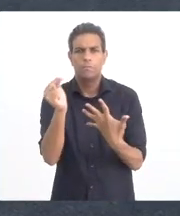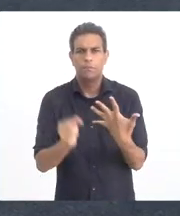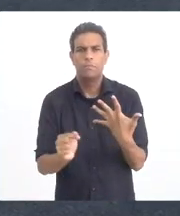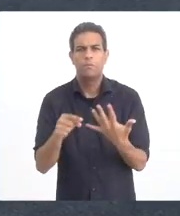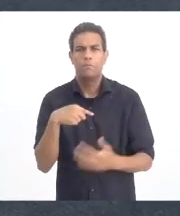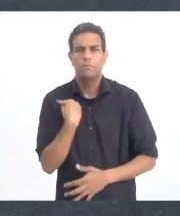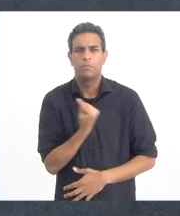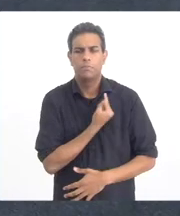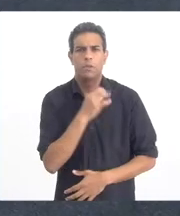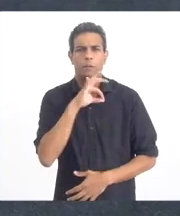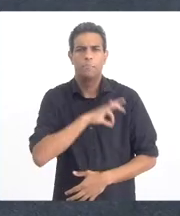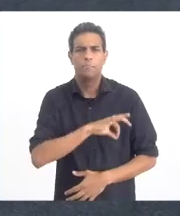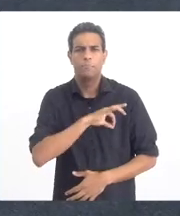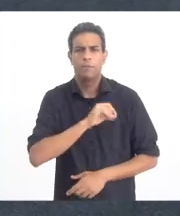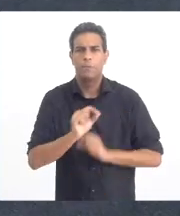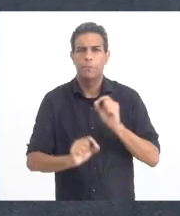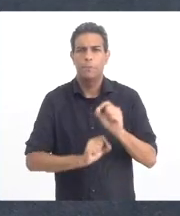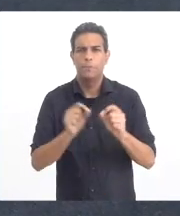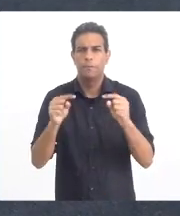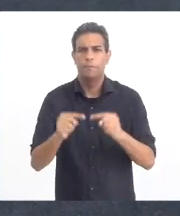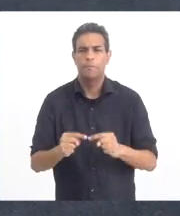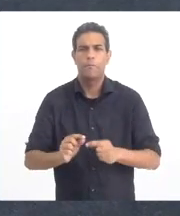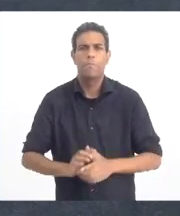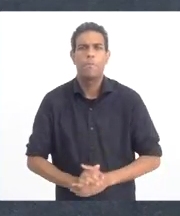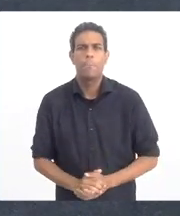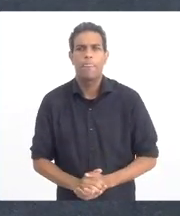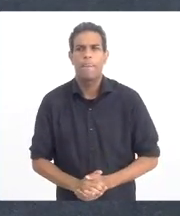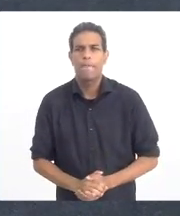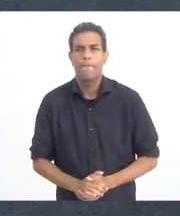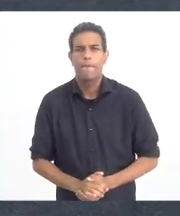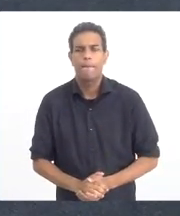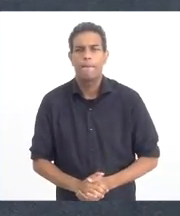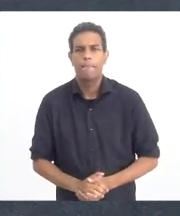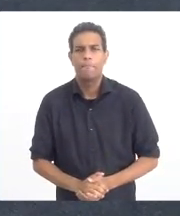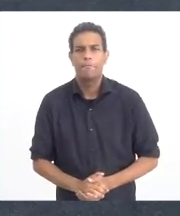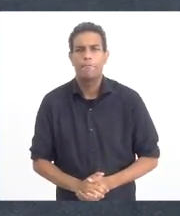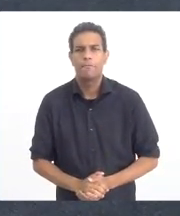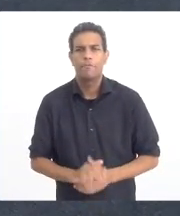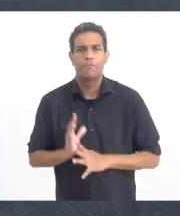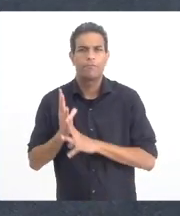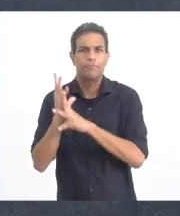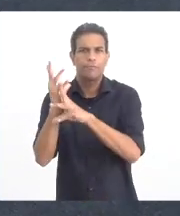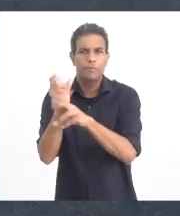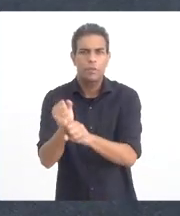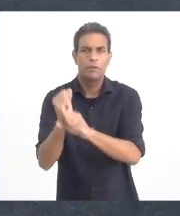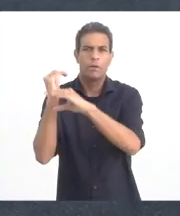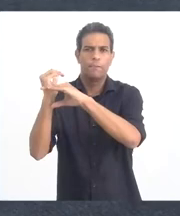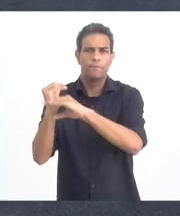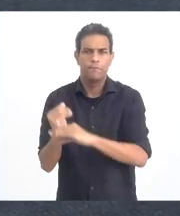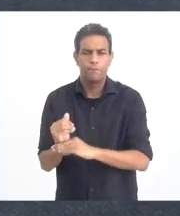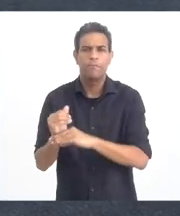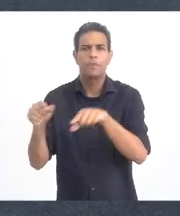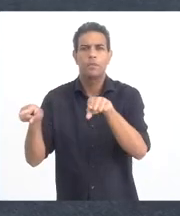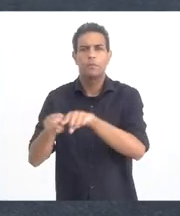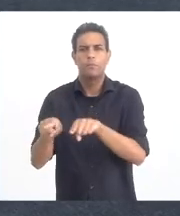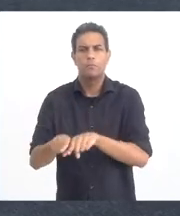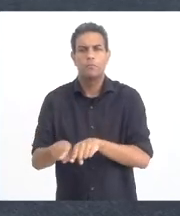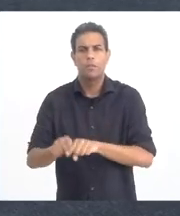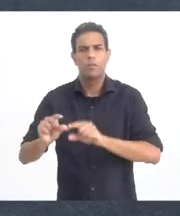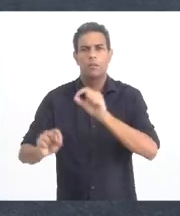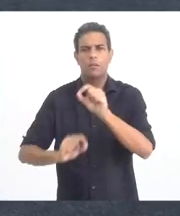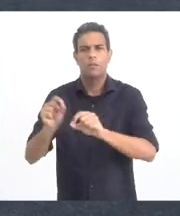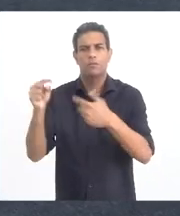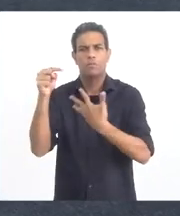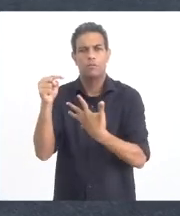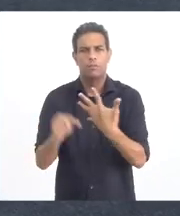nossos vencimentos. O triênio é a soma do soldo, IHP, GRET e